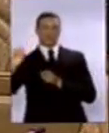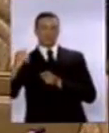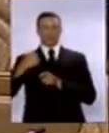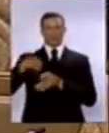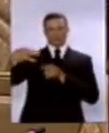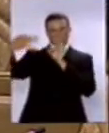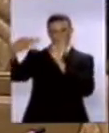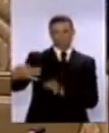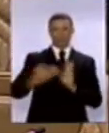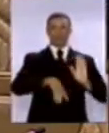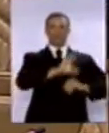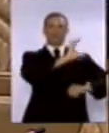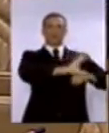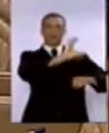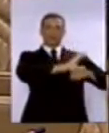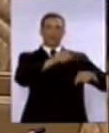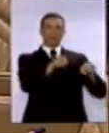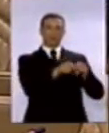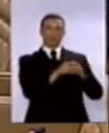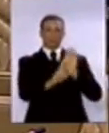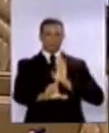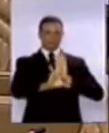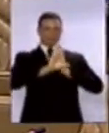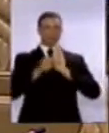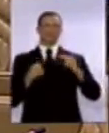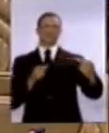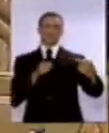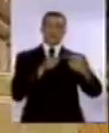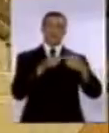com a constituição e as leis da república